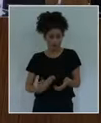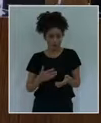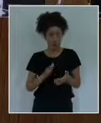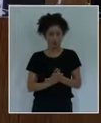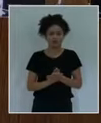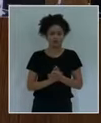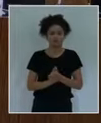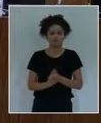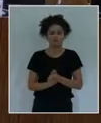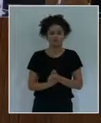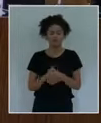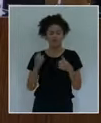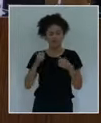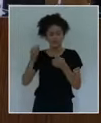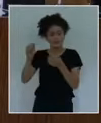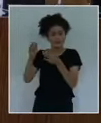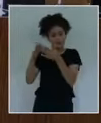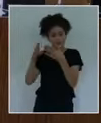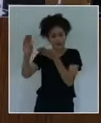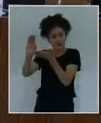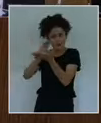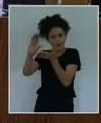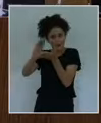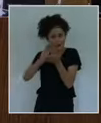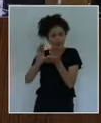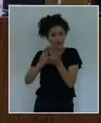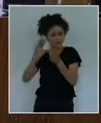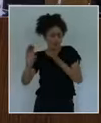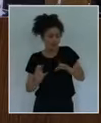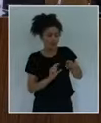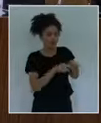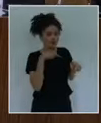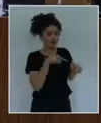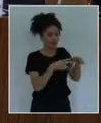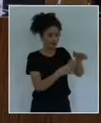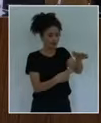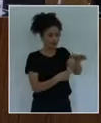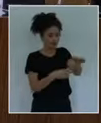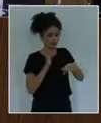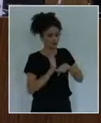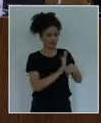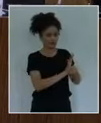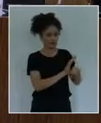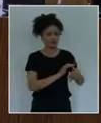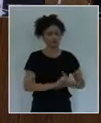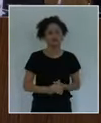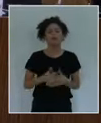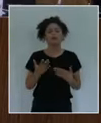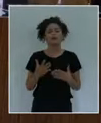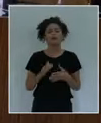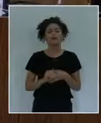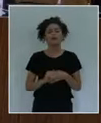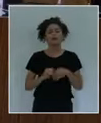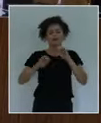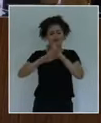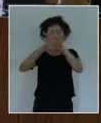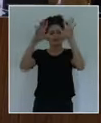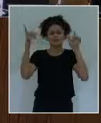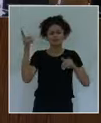para reverter para isso. E aí você poderia só, talvez você falou, mas talvez só esclarecer um pouco, Cícero. Você